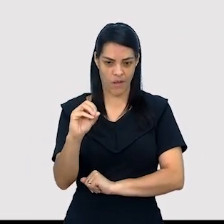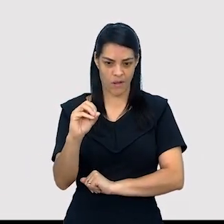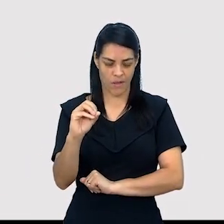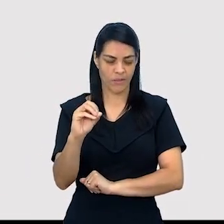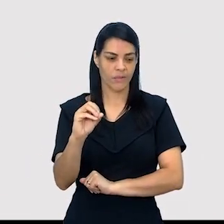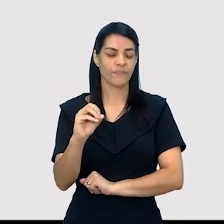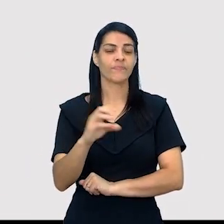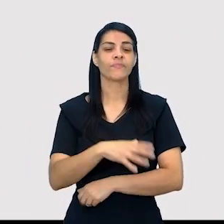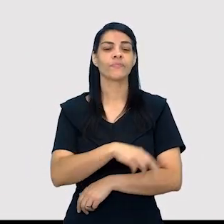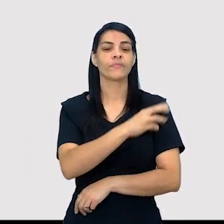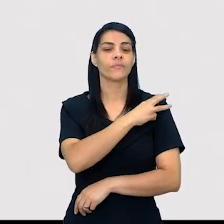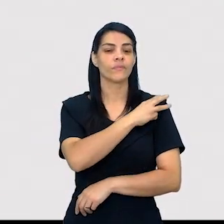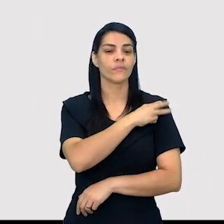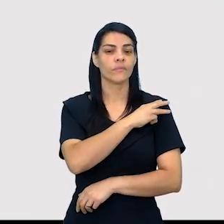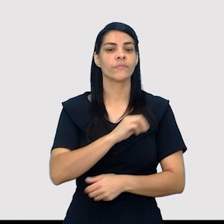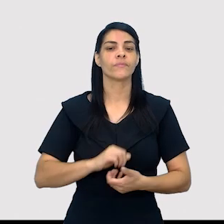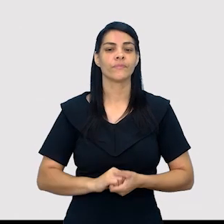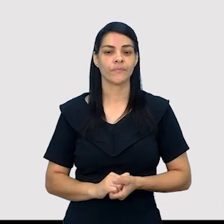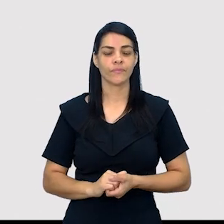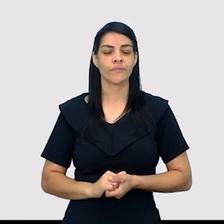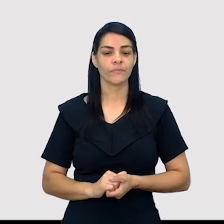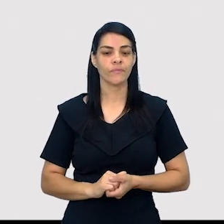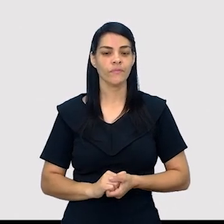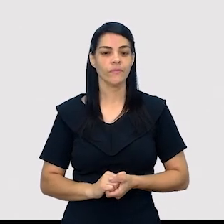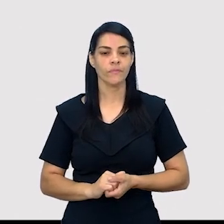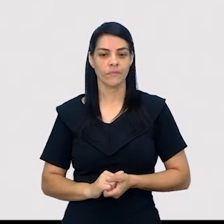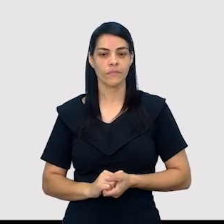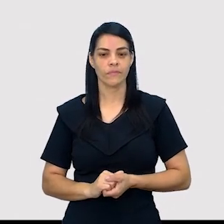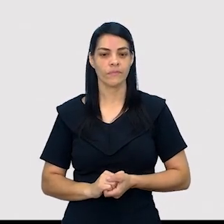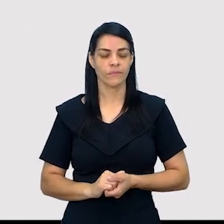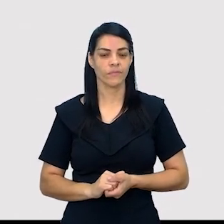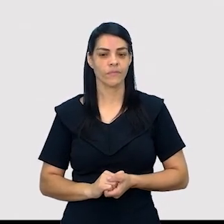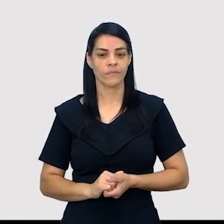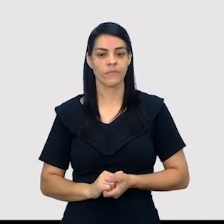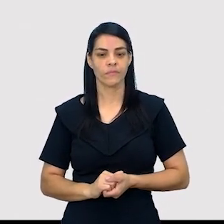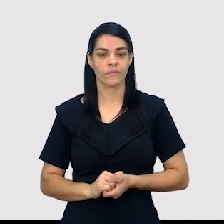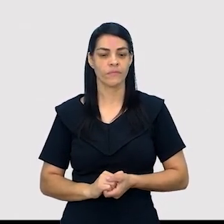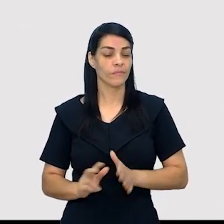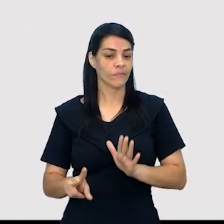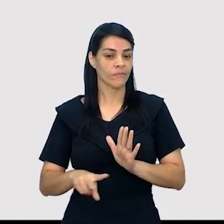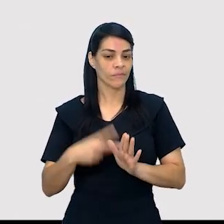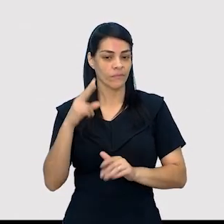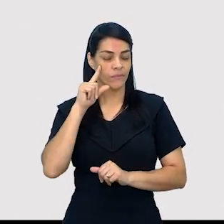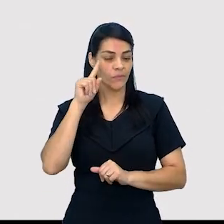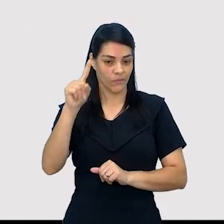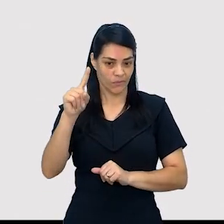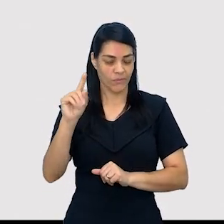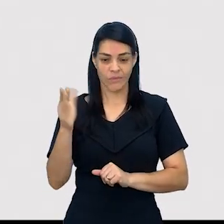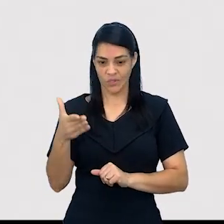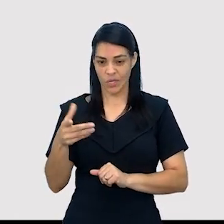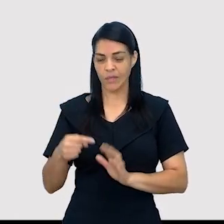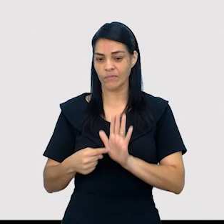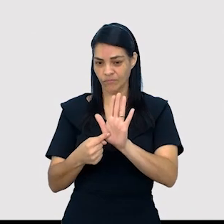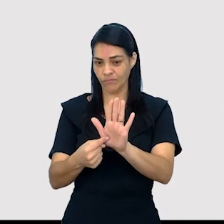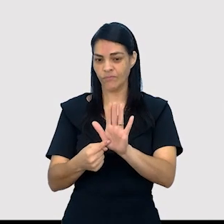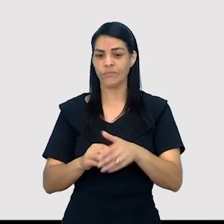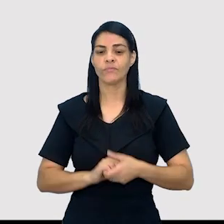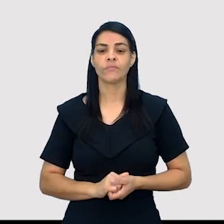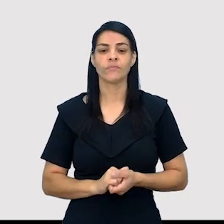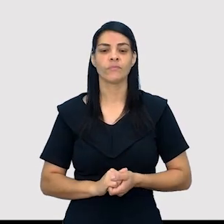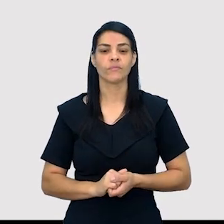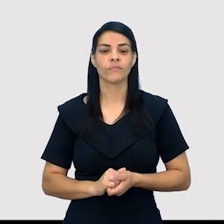anos finais o gabarito do segundo dia tá aí já aparece Então as questões